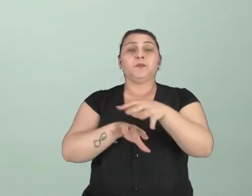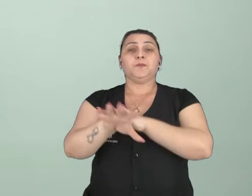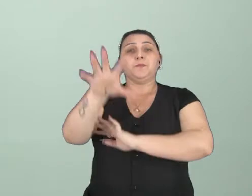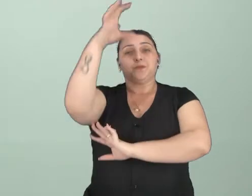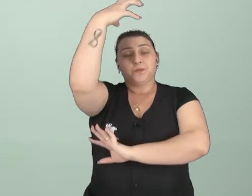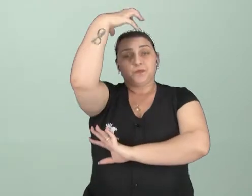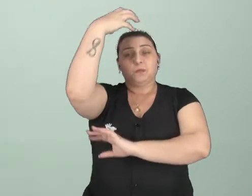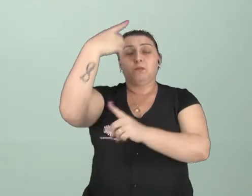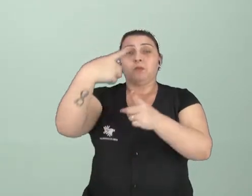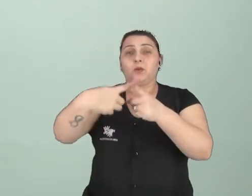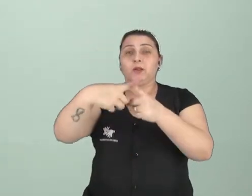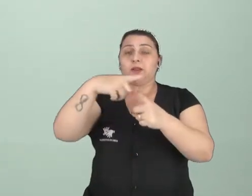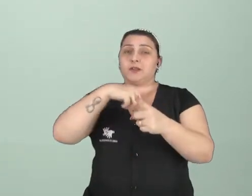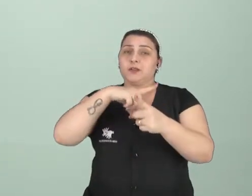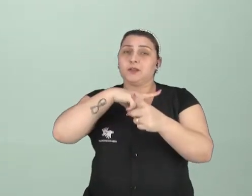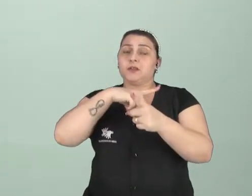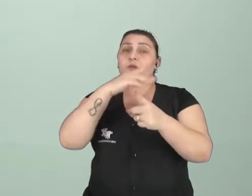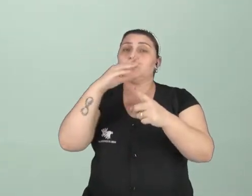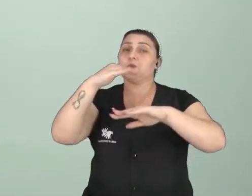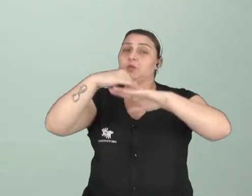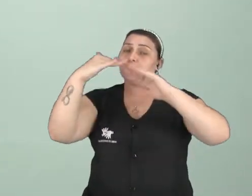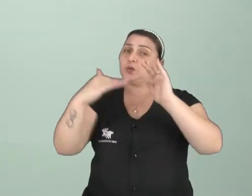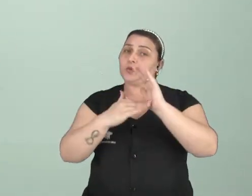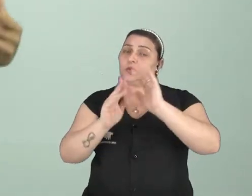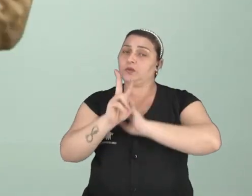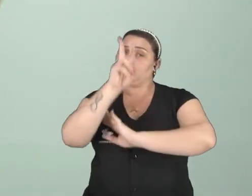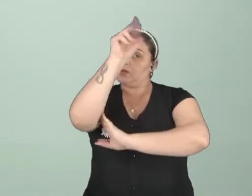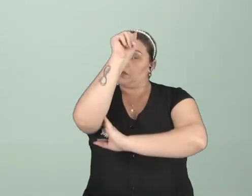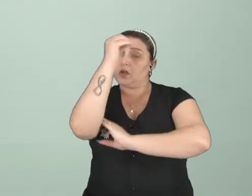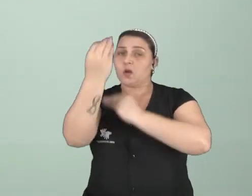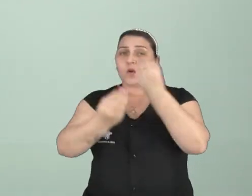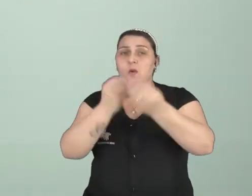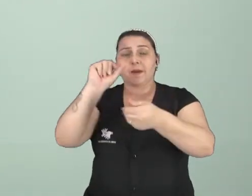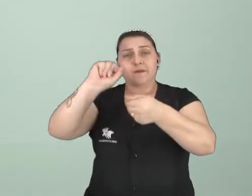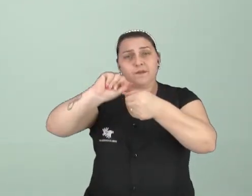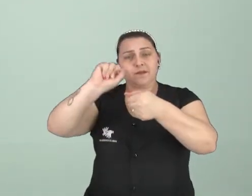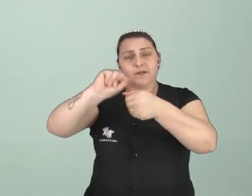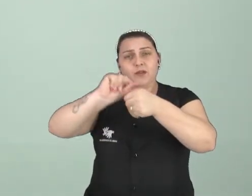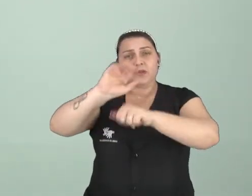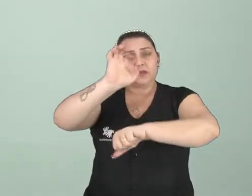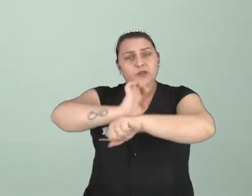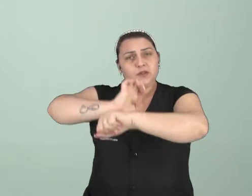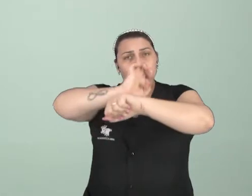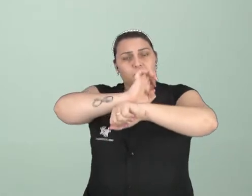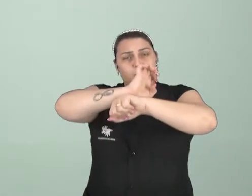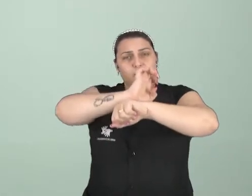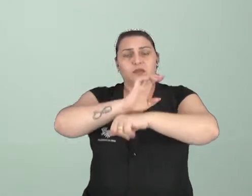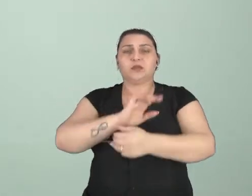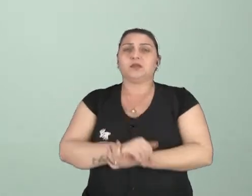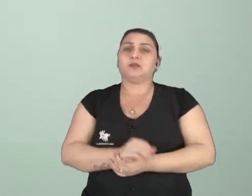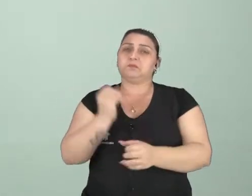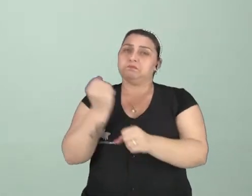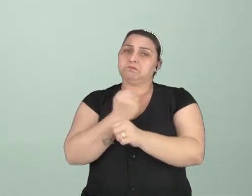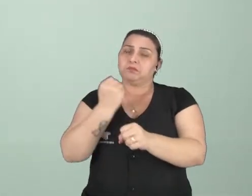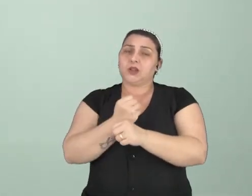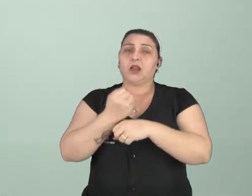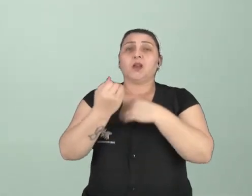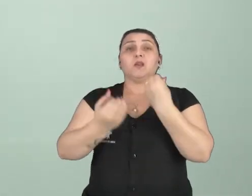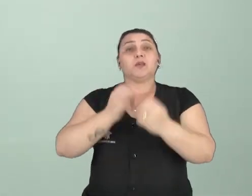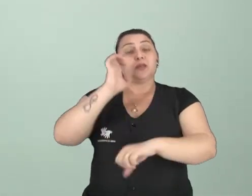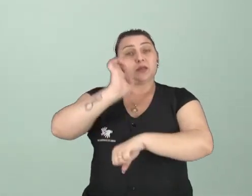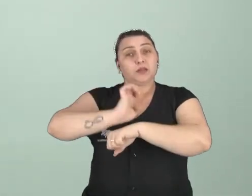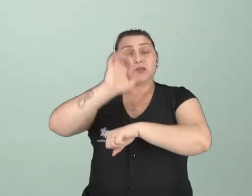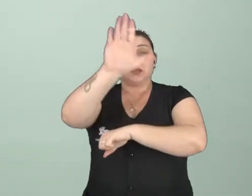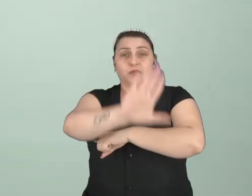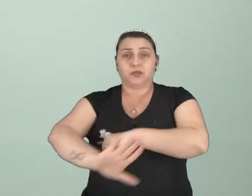por que os reis passaram a ter poder absoluto, como que foram construídos os estados, certo? E aí esses